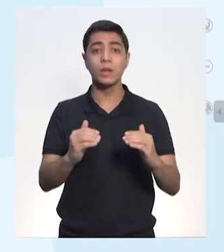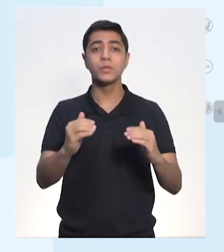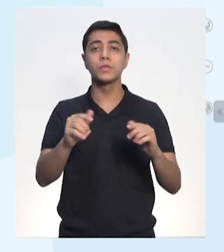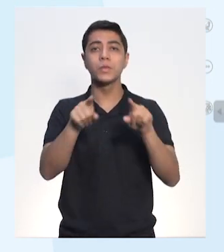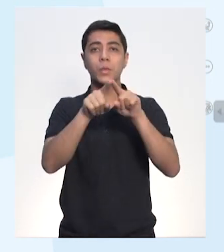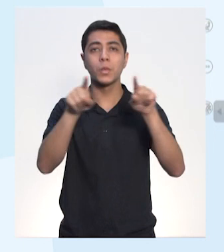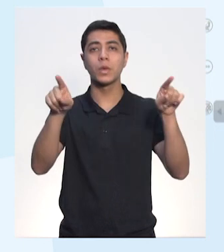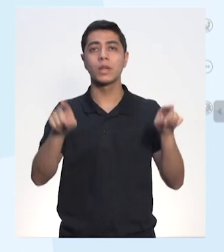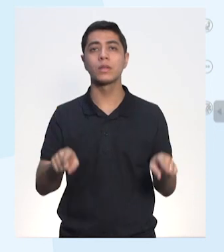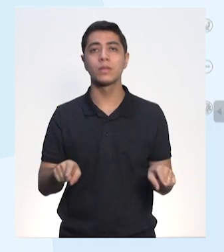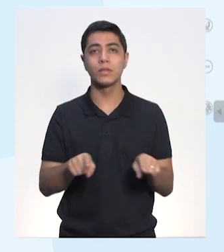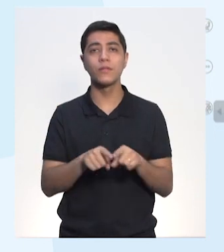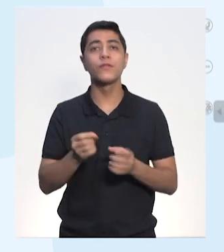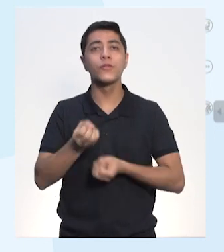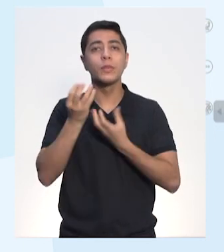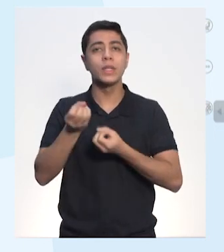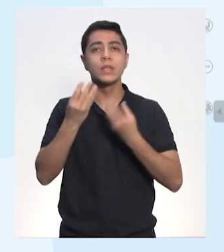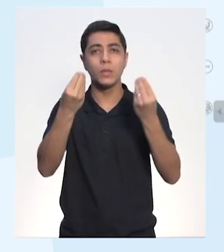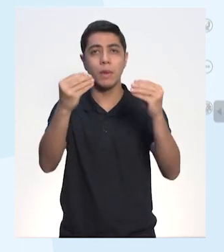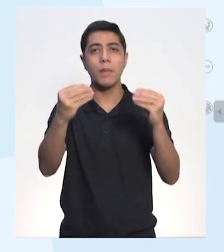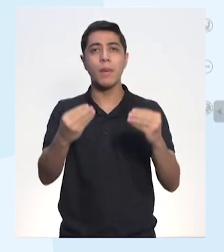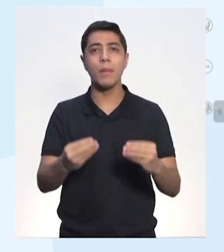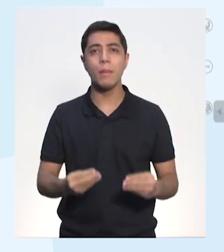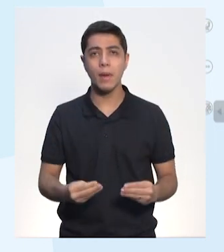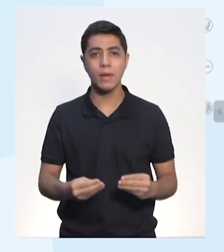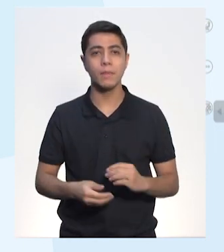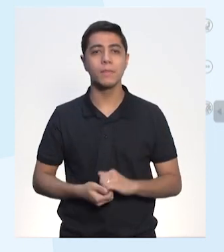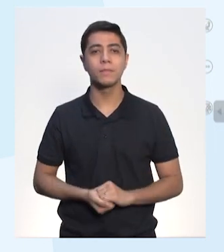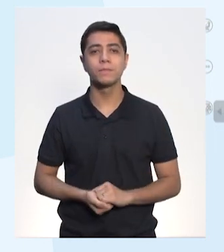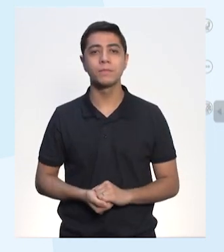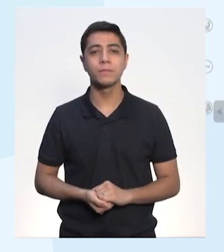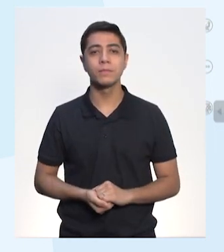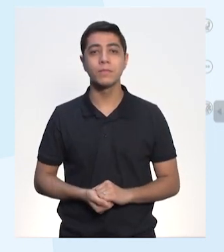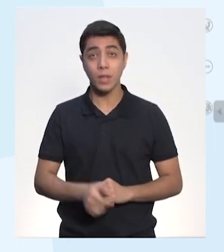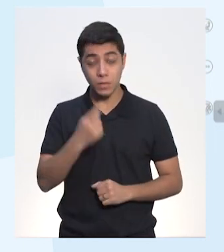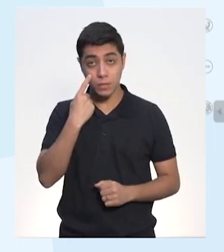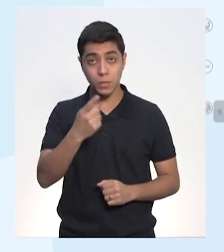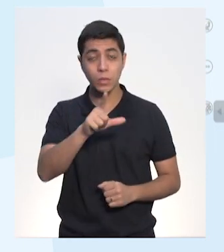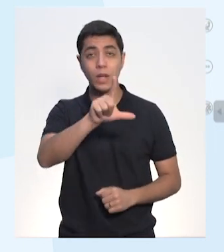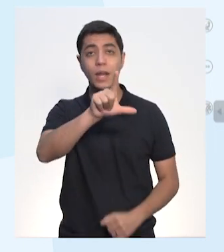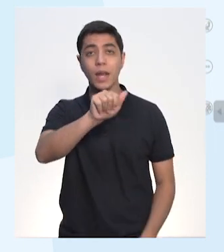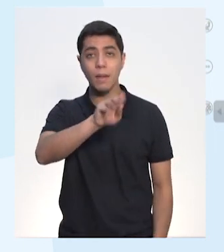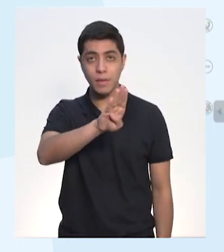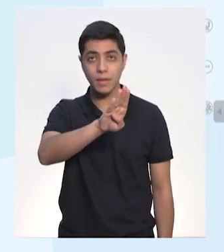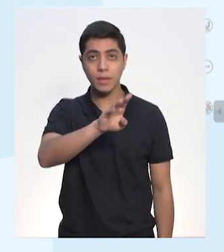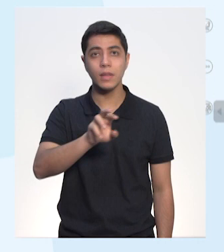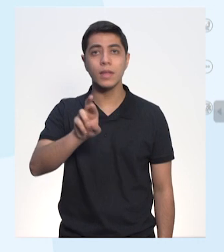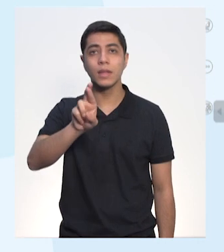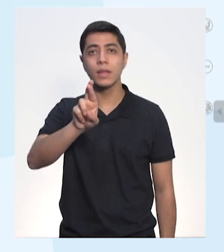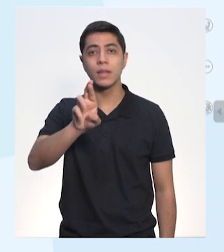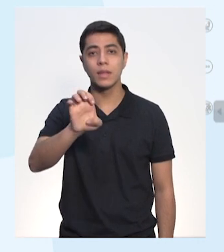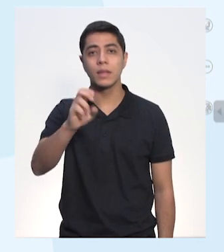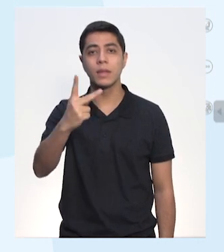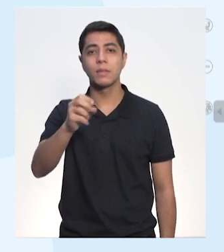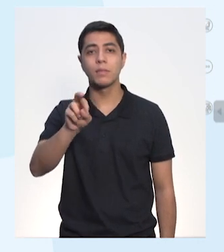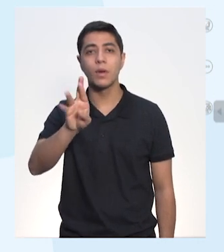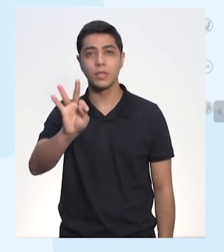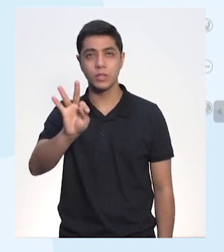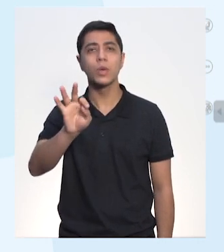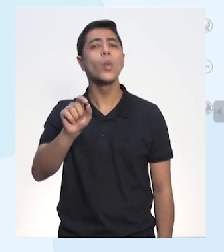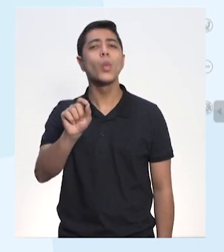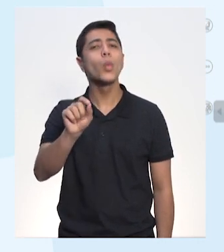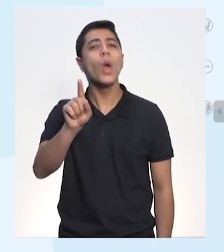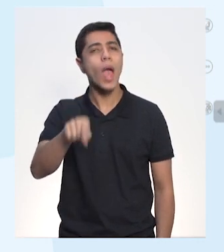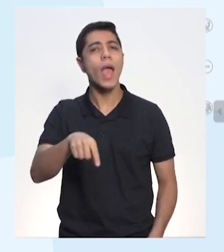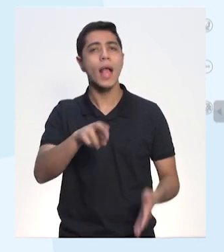sua experiência. Isso. Então, o lab report aqui, ele é o seu relatório do relatório. Então, você